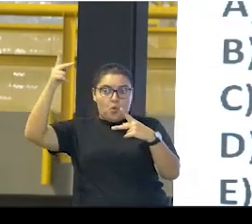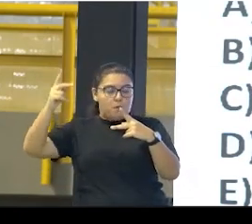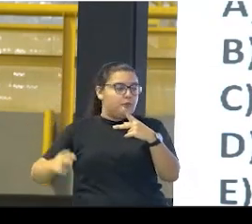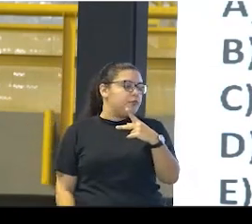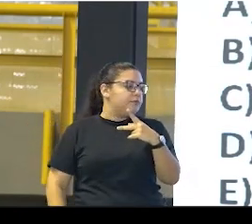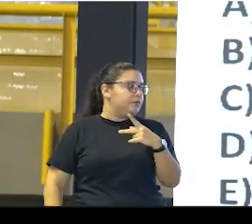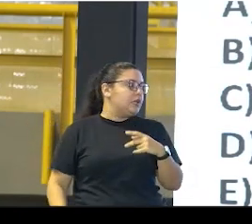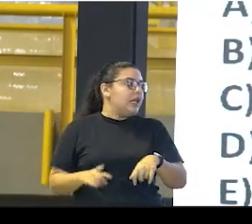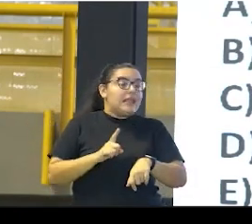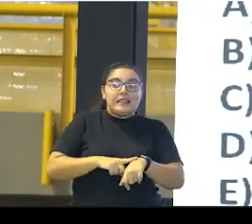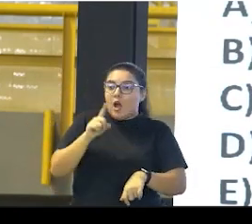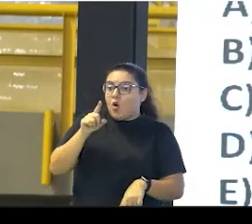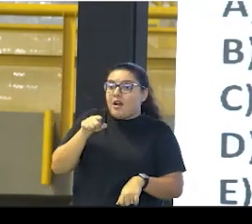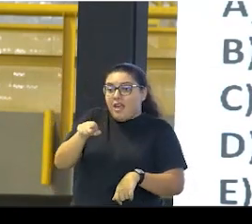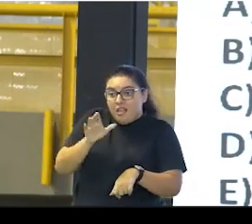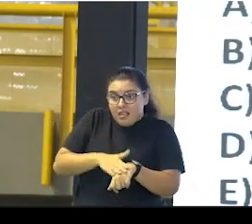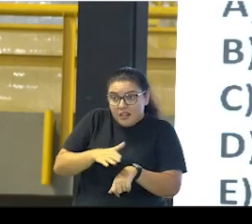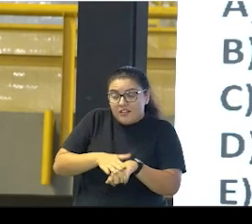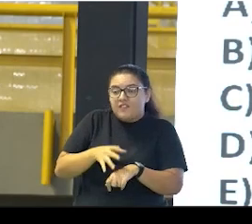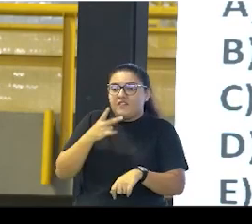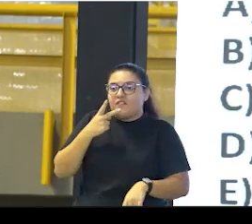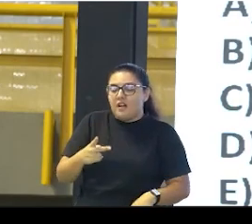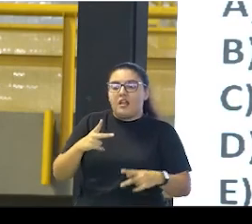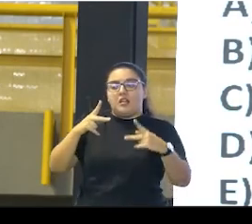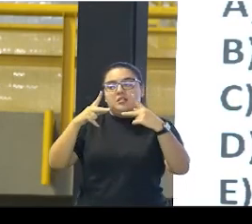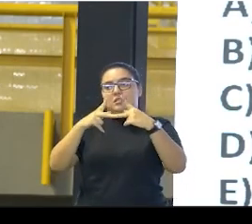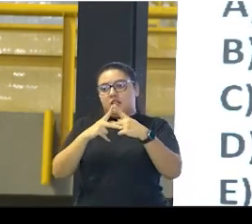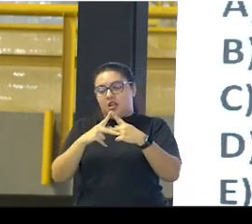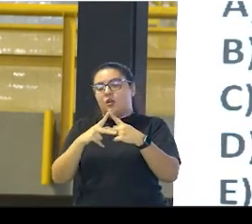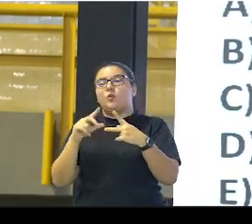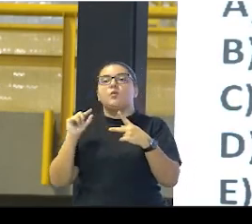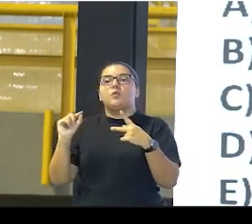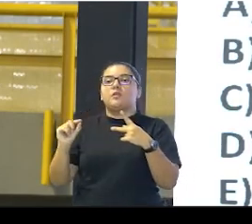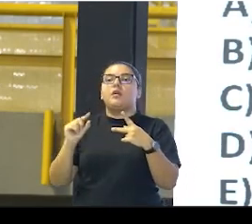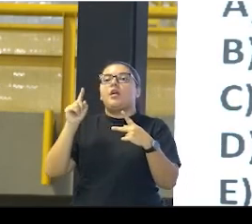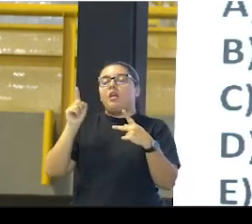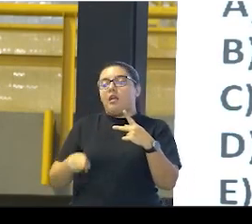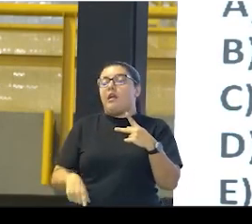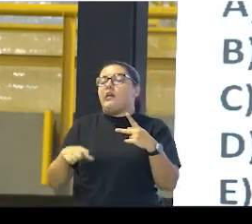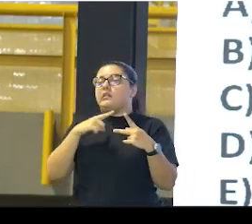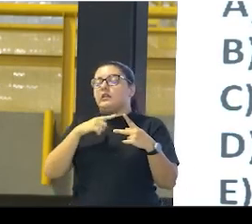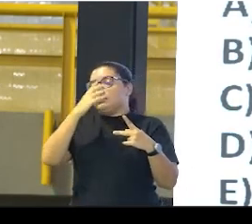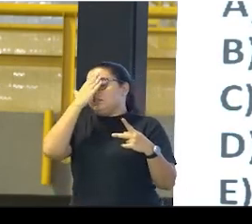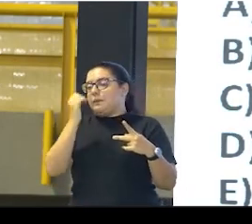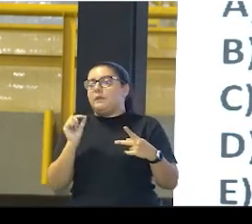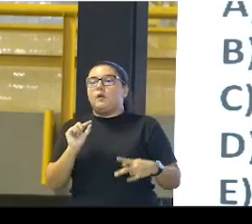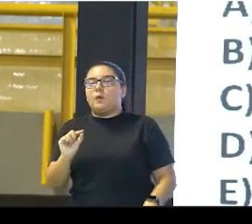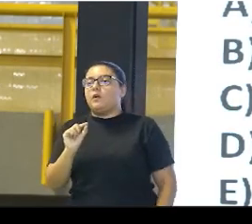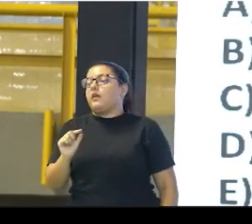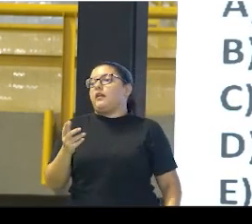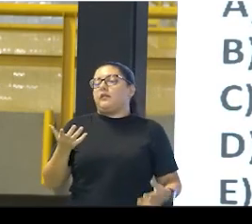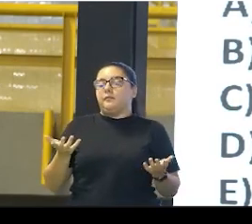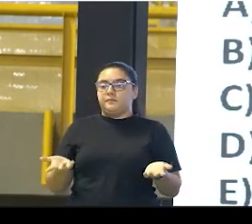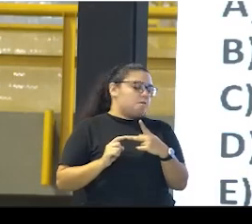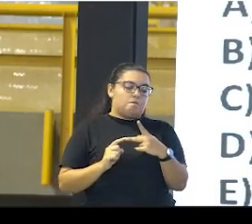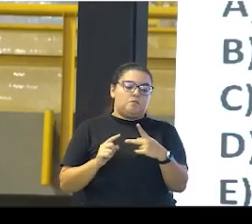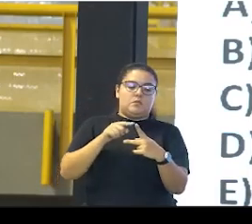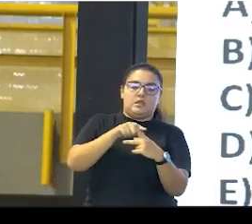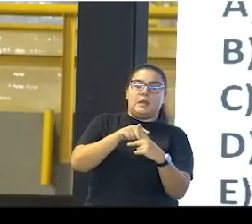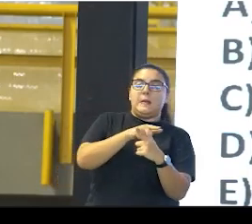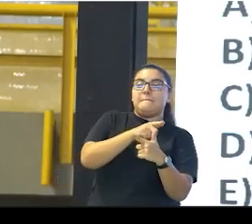vez que você encontrar um triângulo retângulo, que um dos ângulos dele seja 30